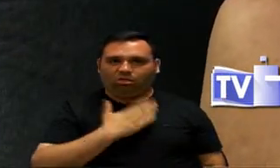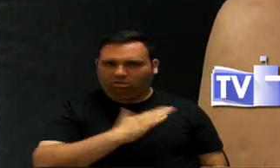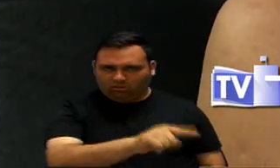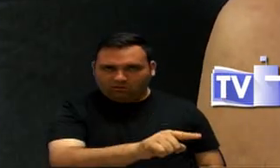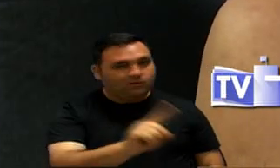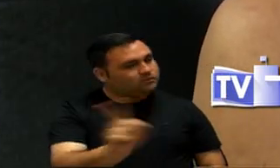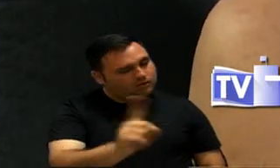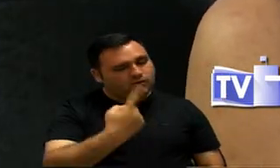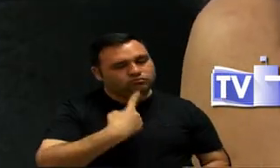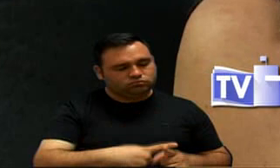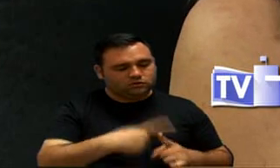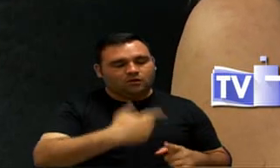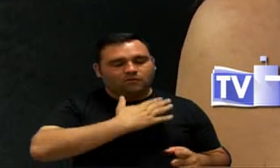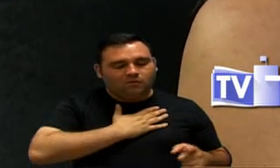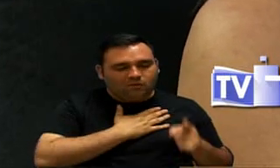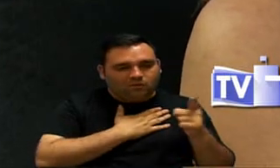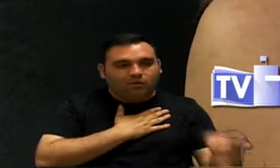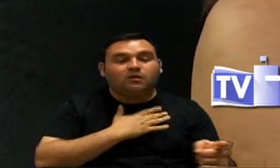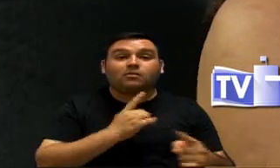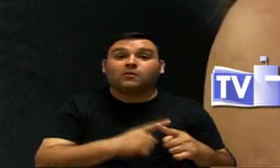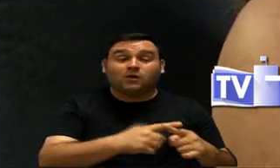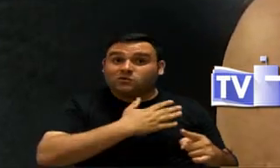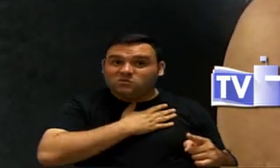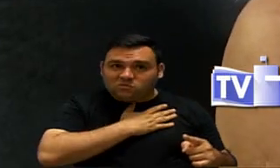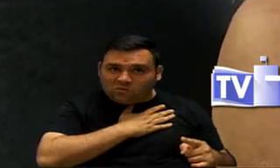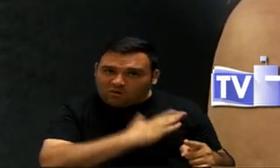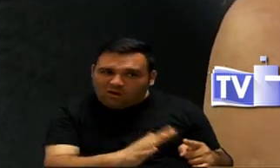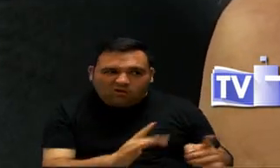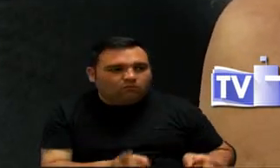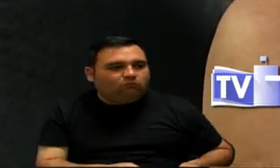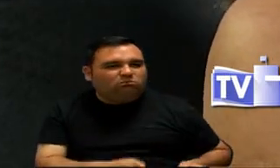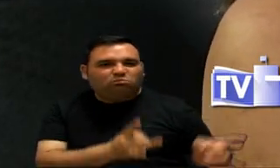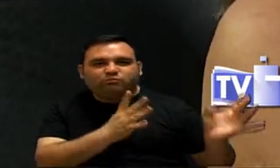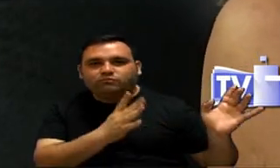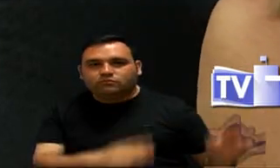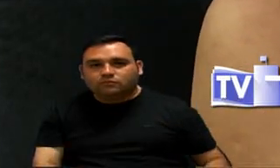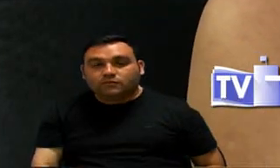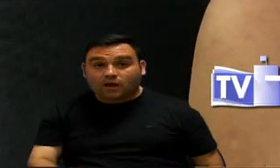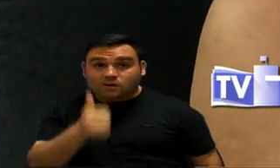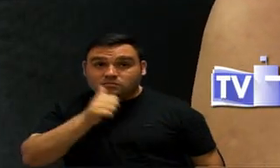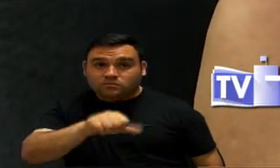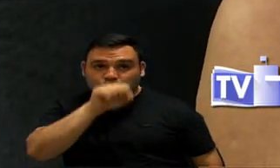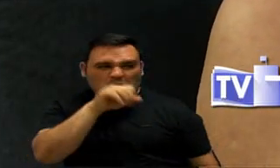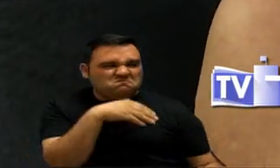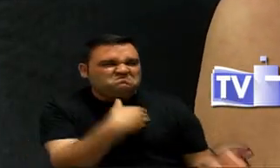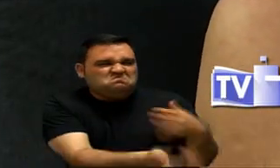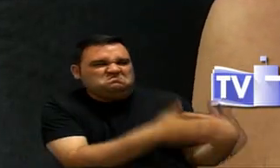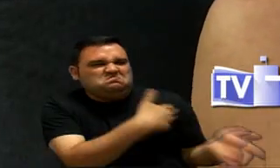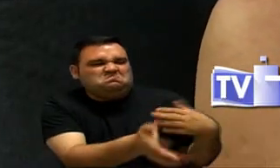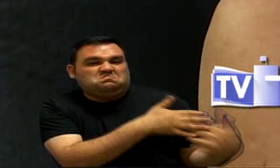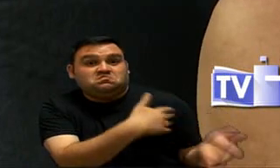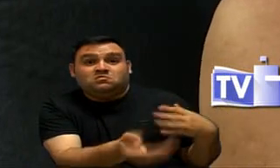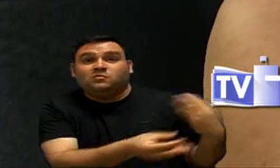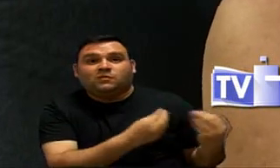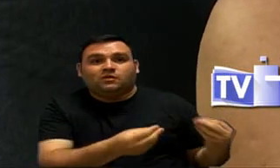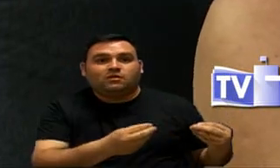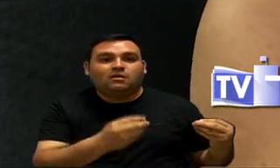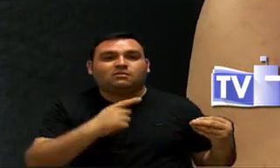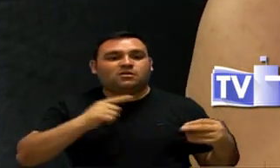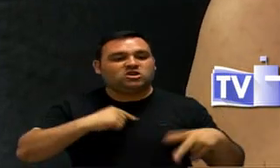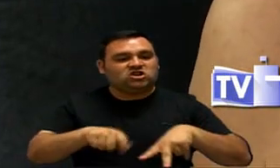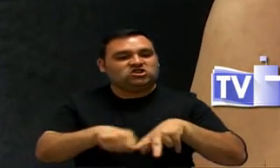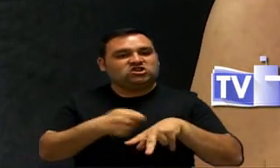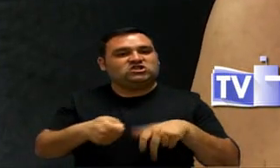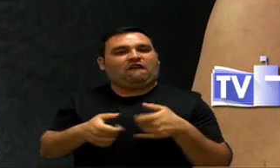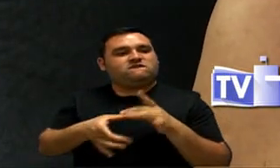gente gosta. Porque quem não gosta, larga a gente. Mãe, quando não está nem aí com o filho, bota um shortinhos